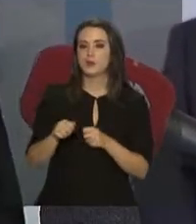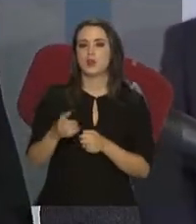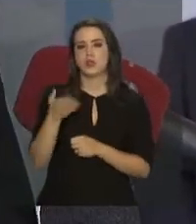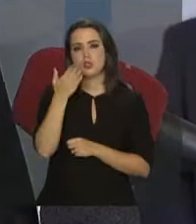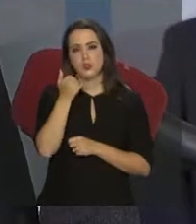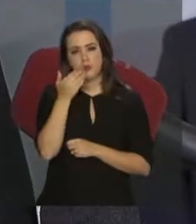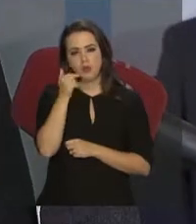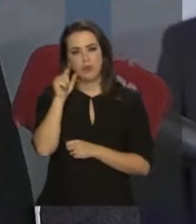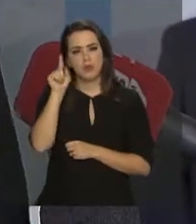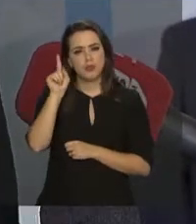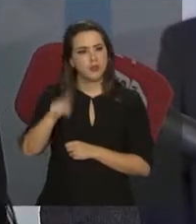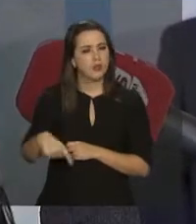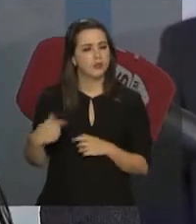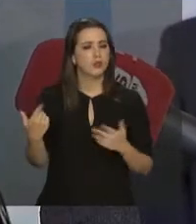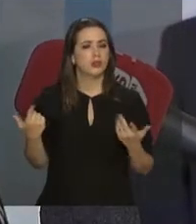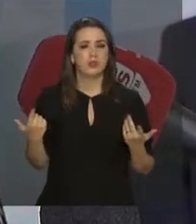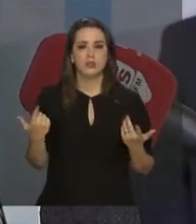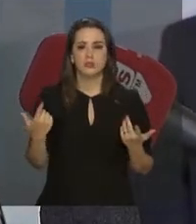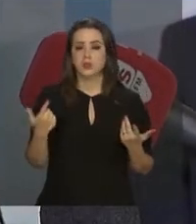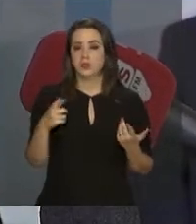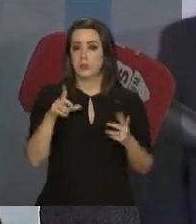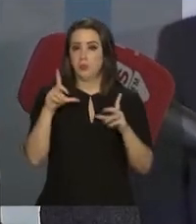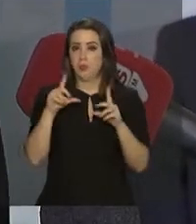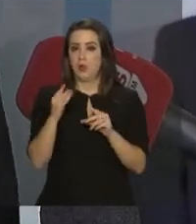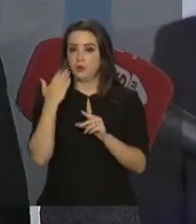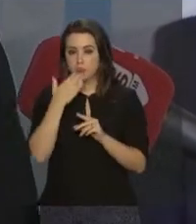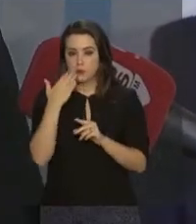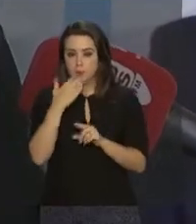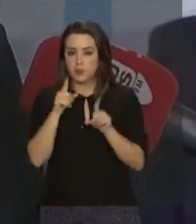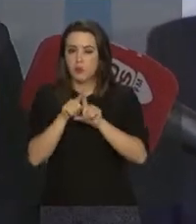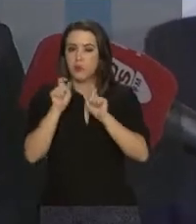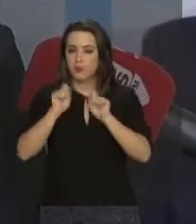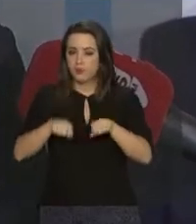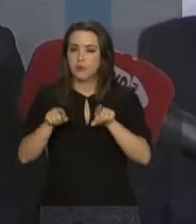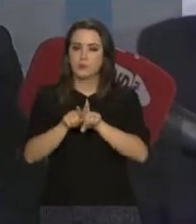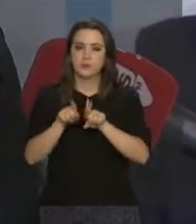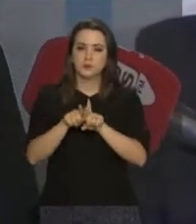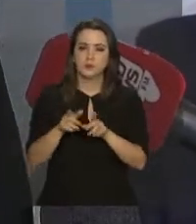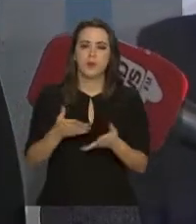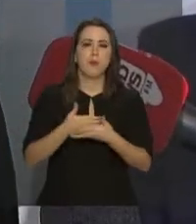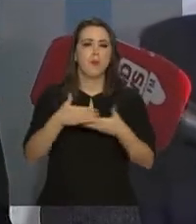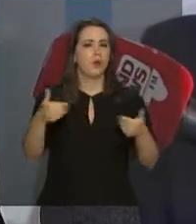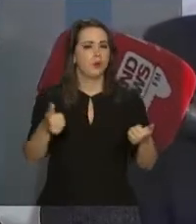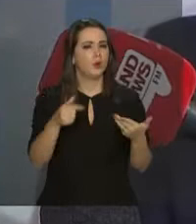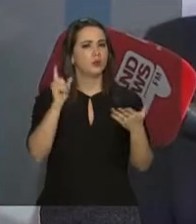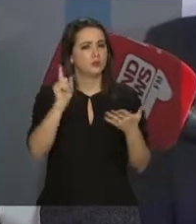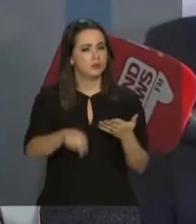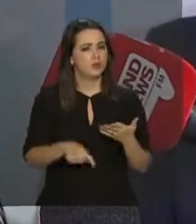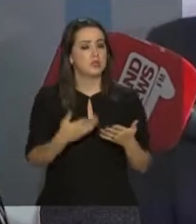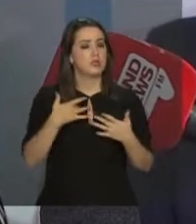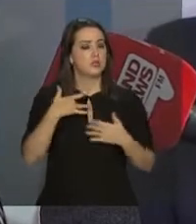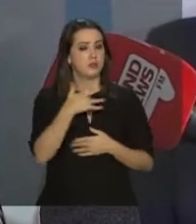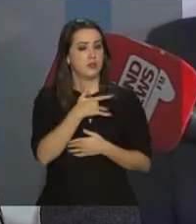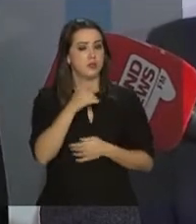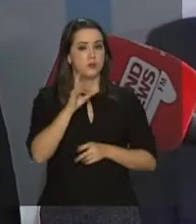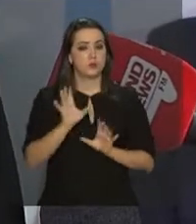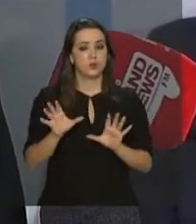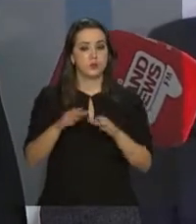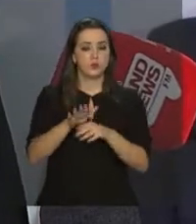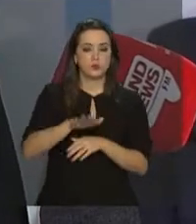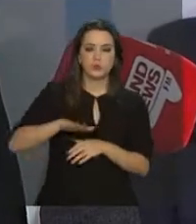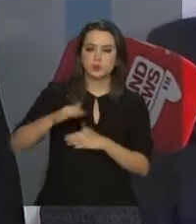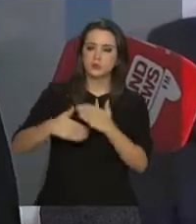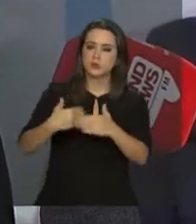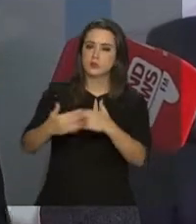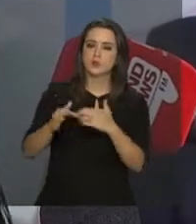esse tipo de alimento é com menos açúcar vai proporcionar também uma melhoria da saúde dessa geração e das